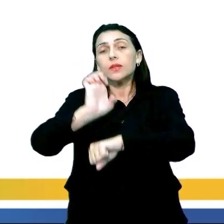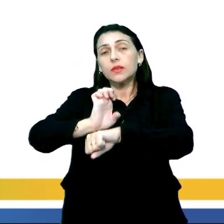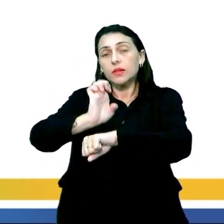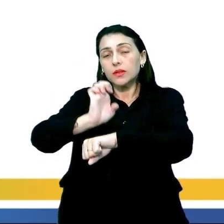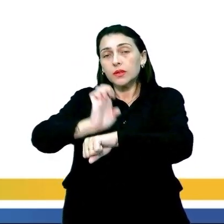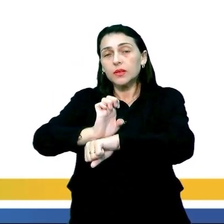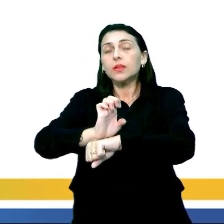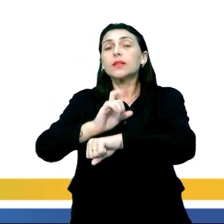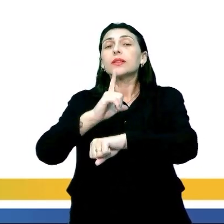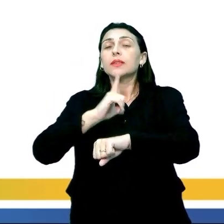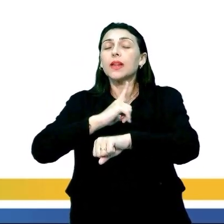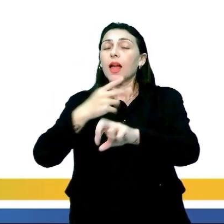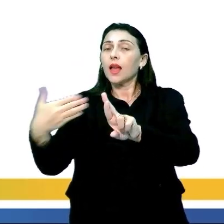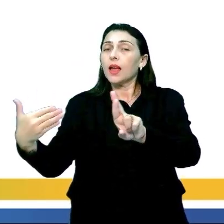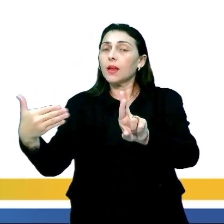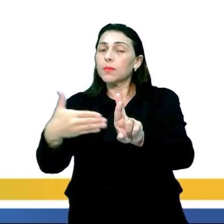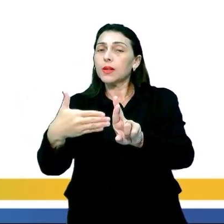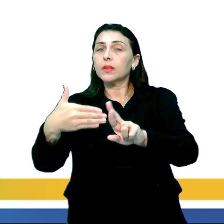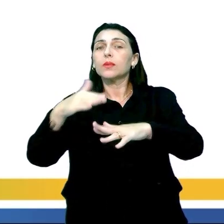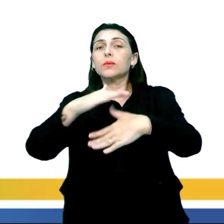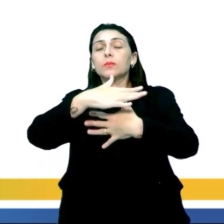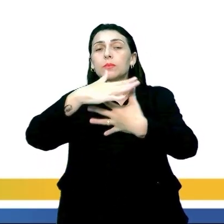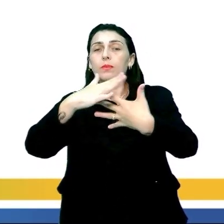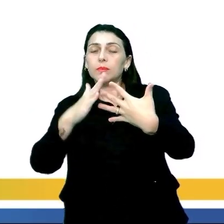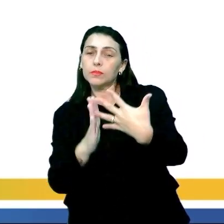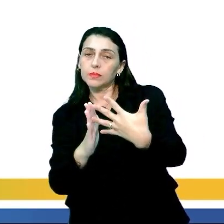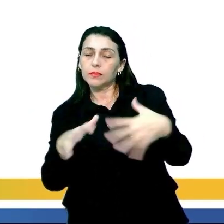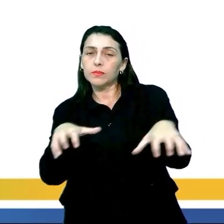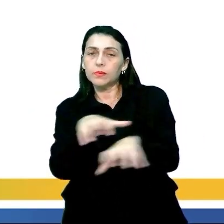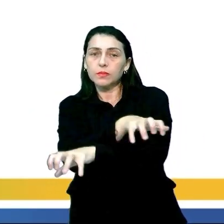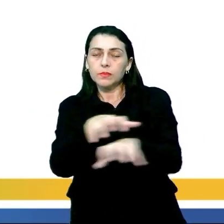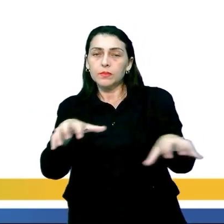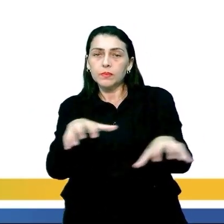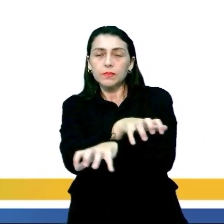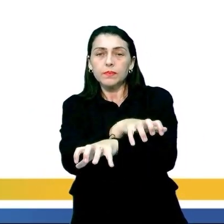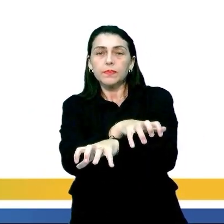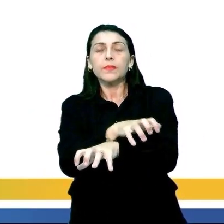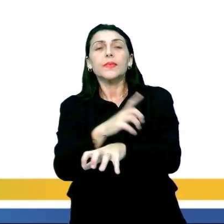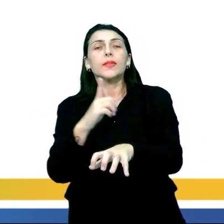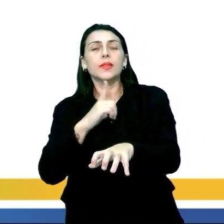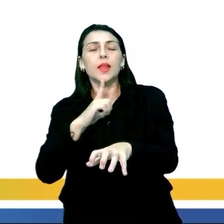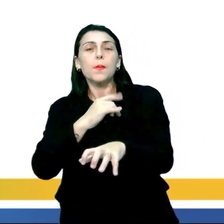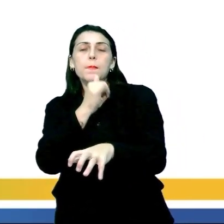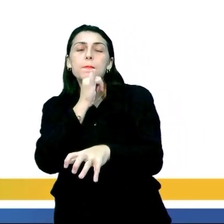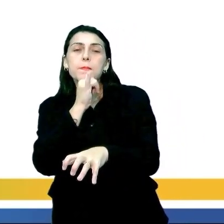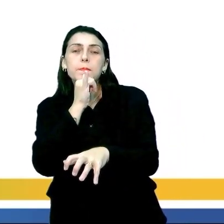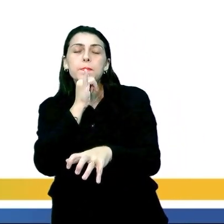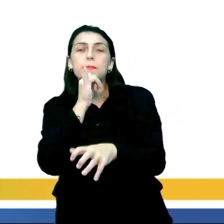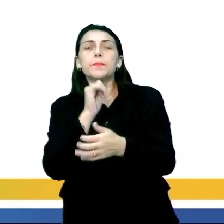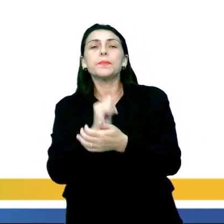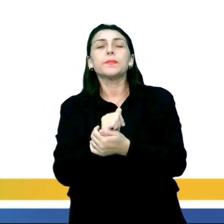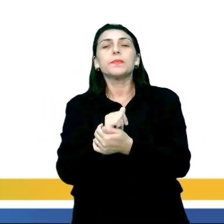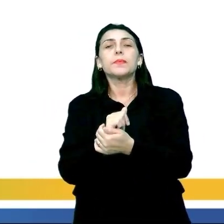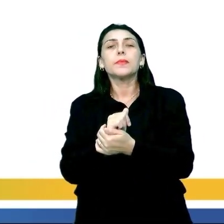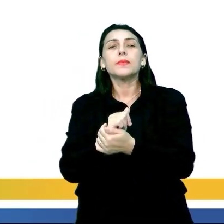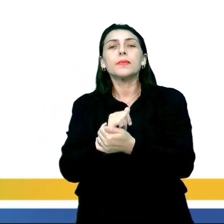estados vai estar representados pelo esse bioma da Mata Atlântica. Então, a gente tem, por exemplo,